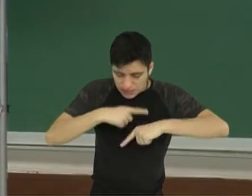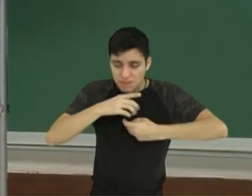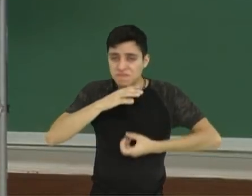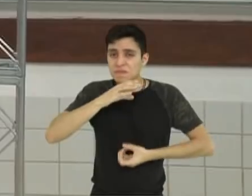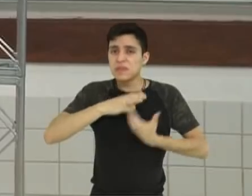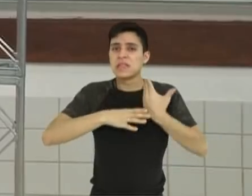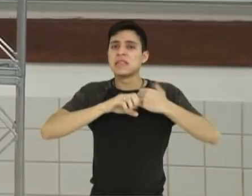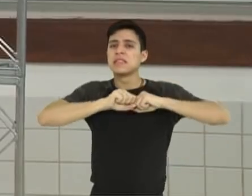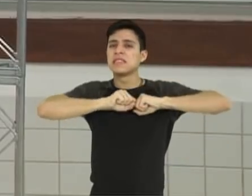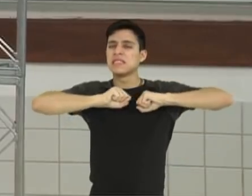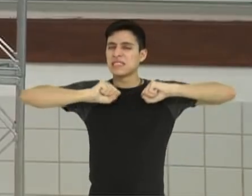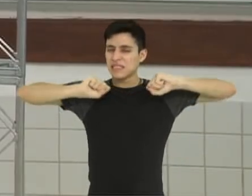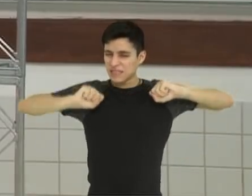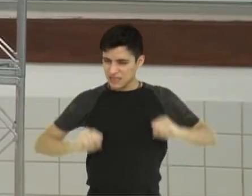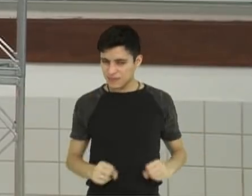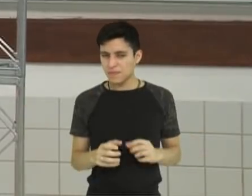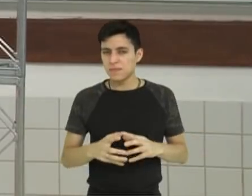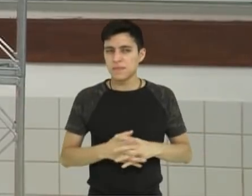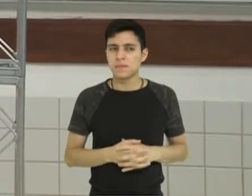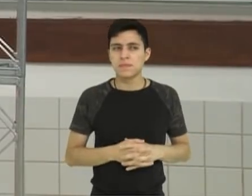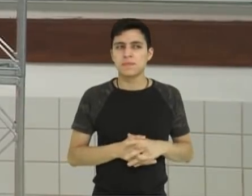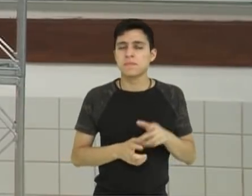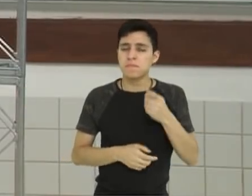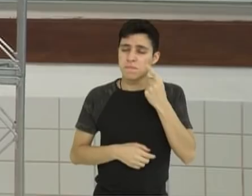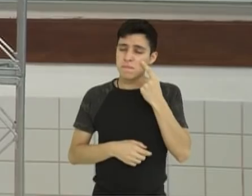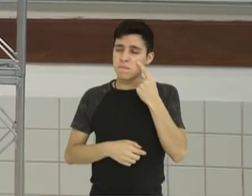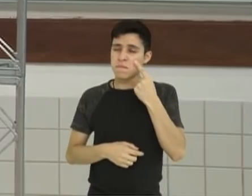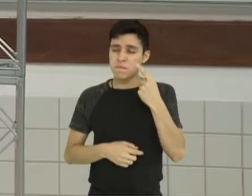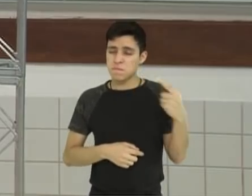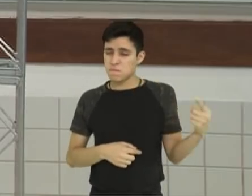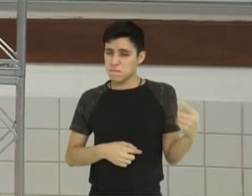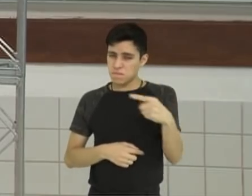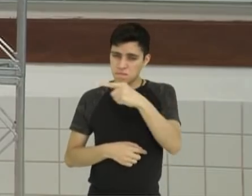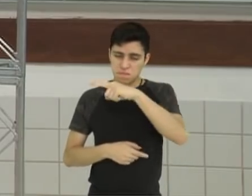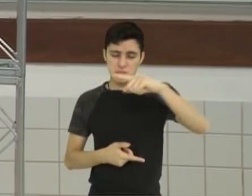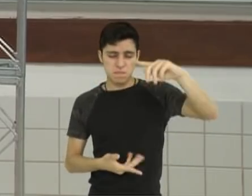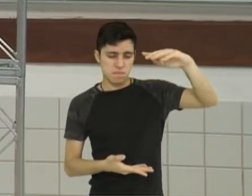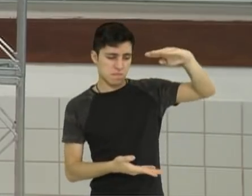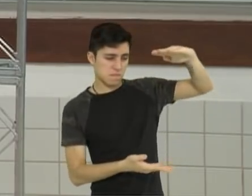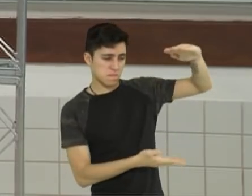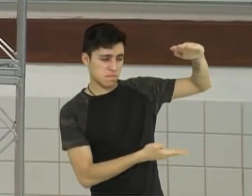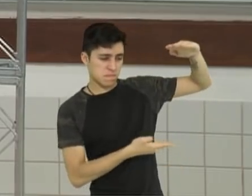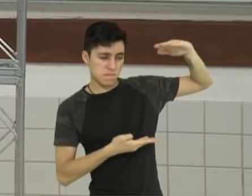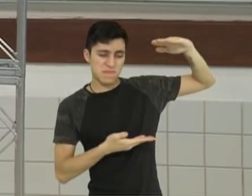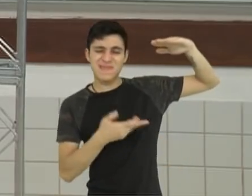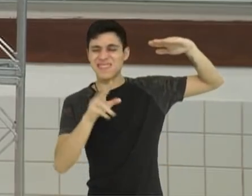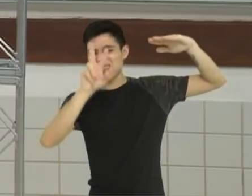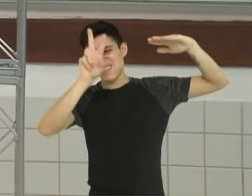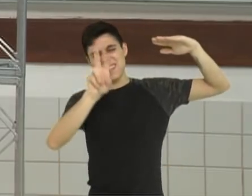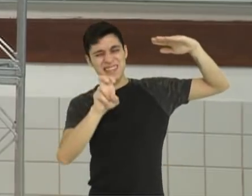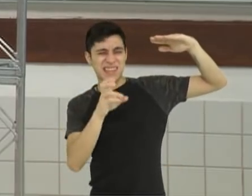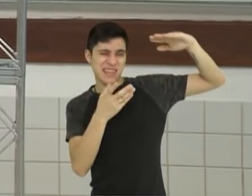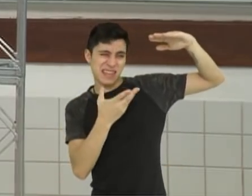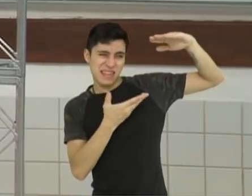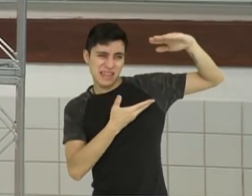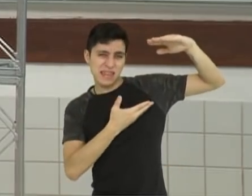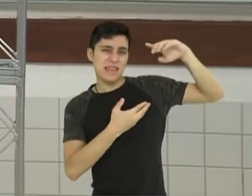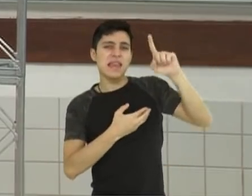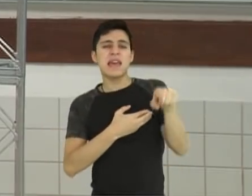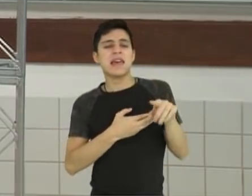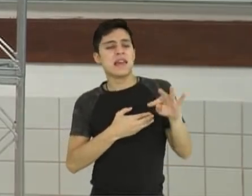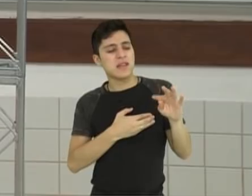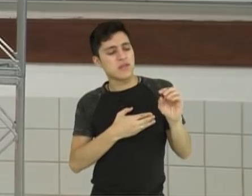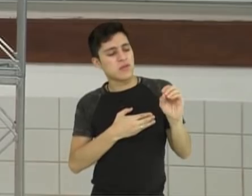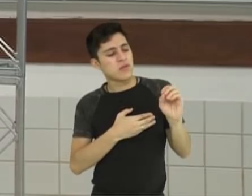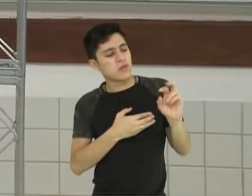Se a gente perceber, eu trouxe um colega aqui para a nossa aula de hoje. Então, eu trouxe o nosso torso para